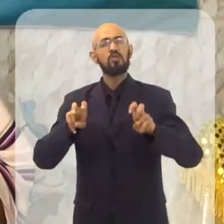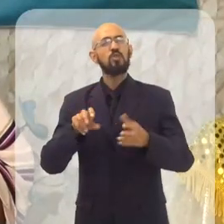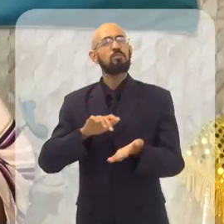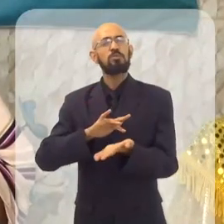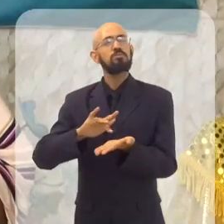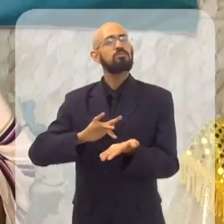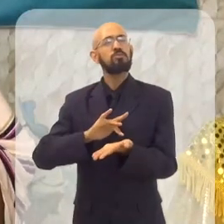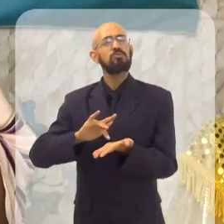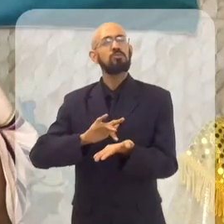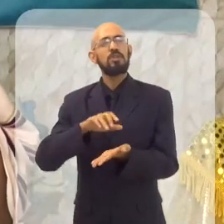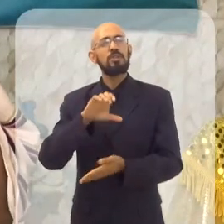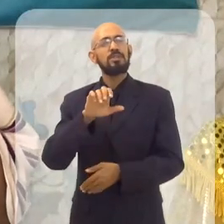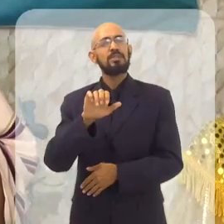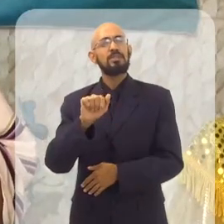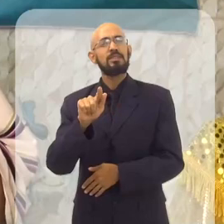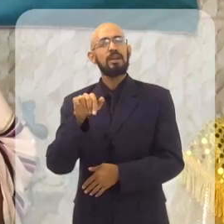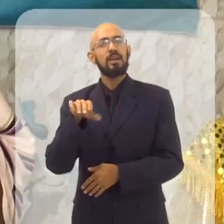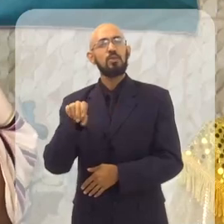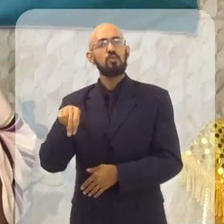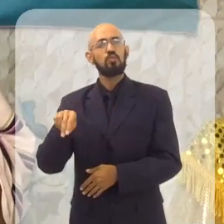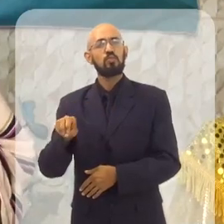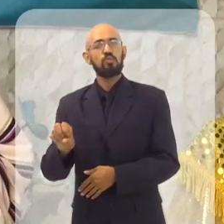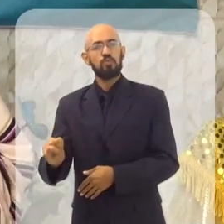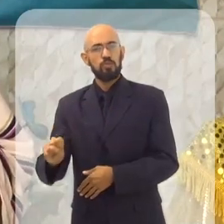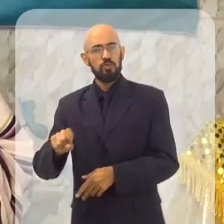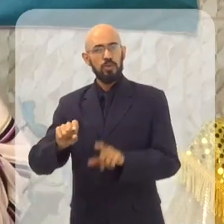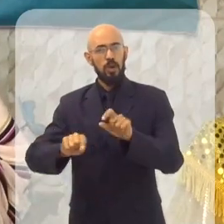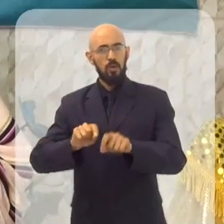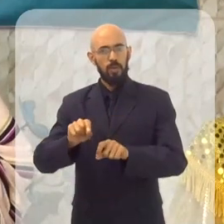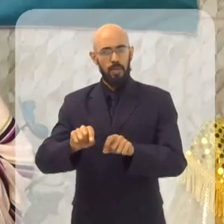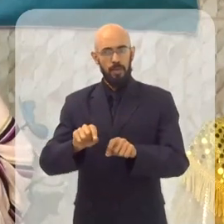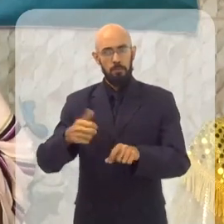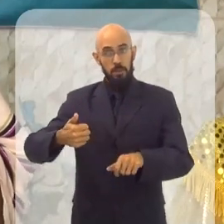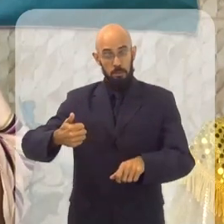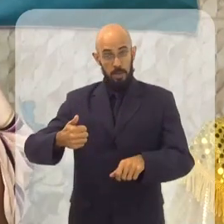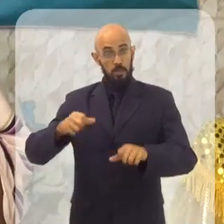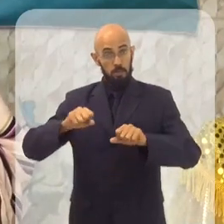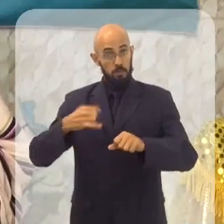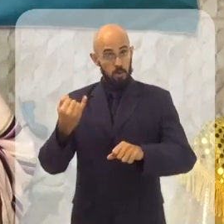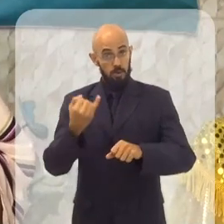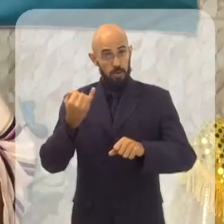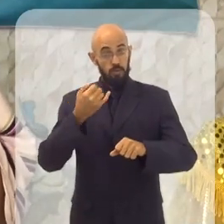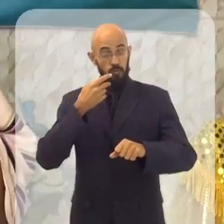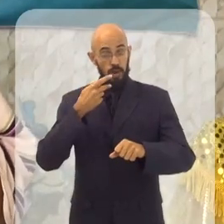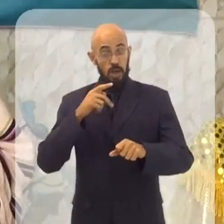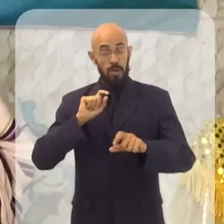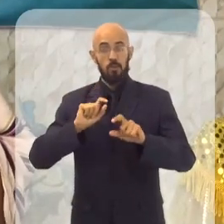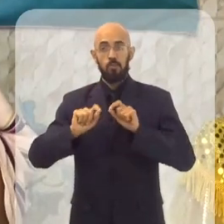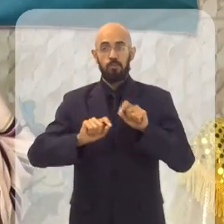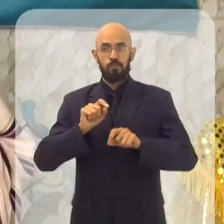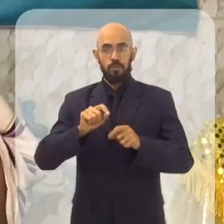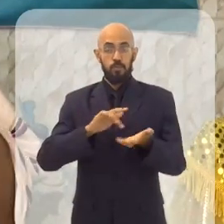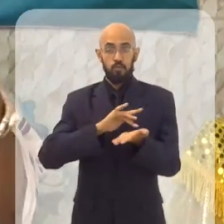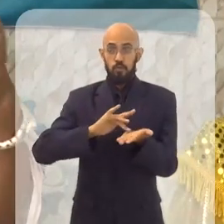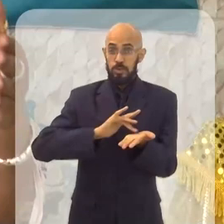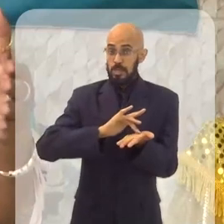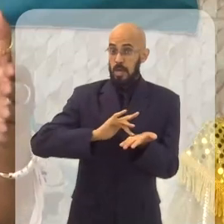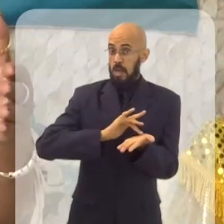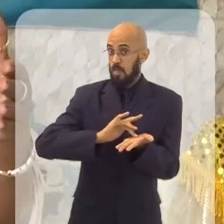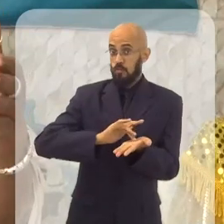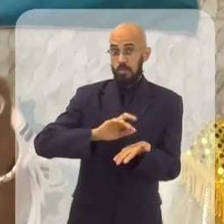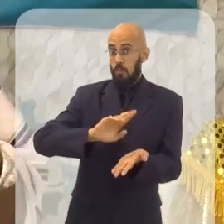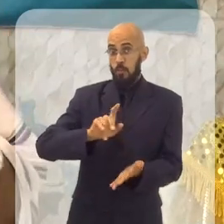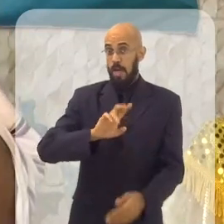ciganos. Em primeiro lugar, é importante deixar claro que os ciganos não é uma